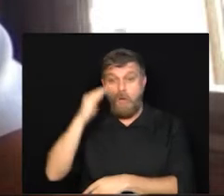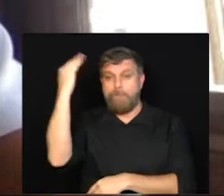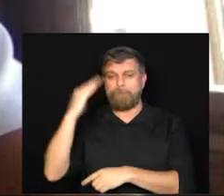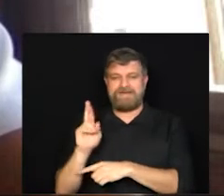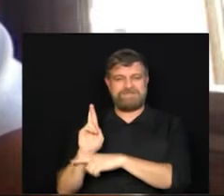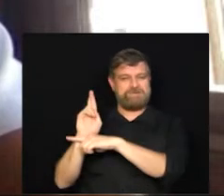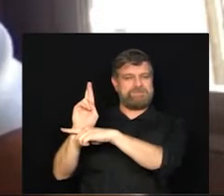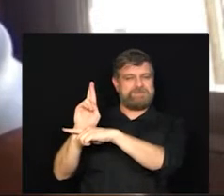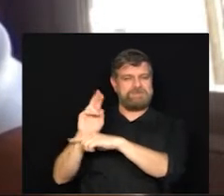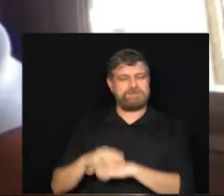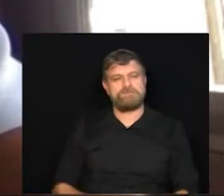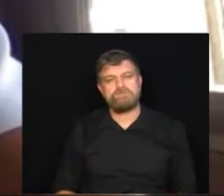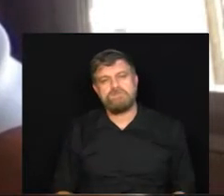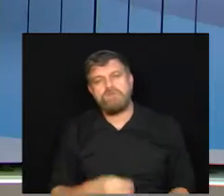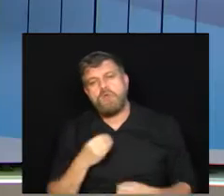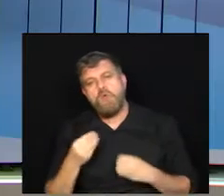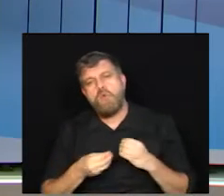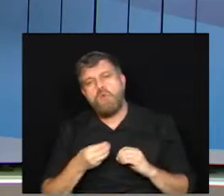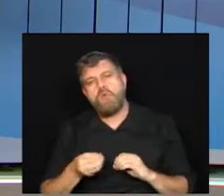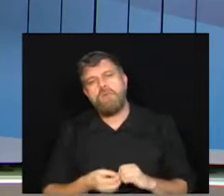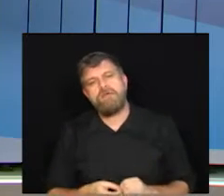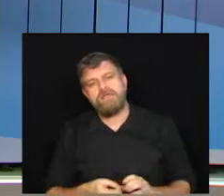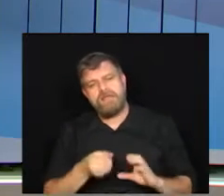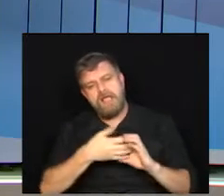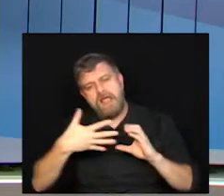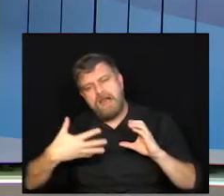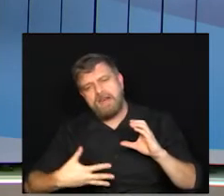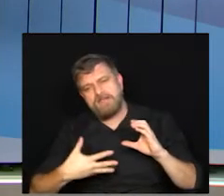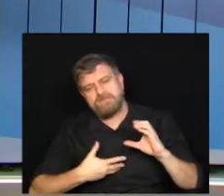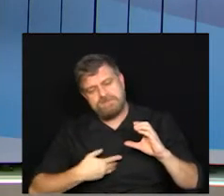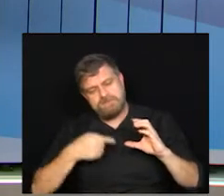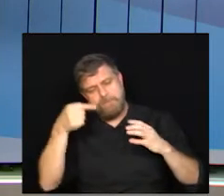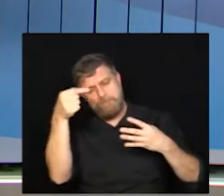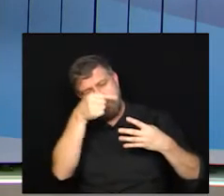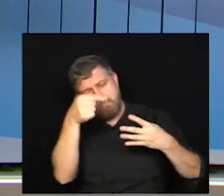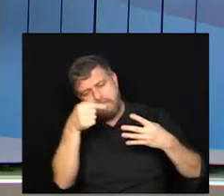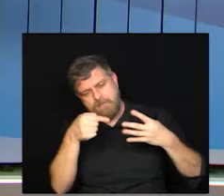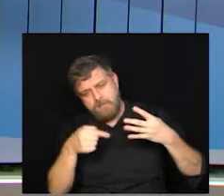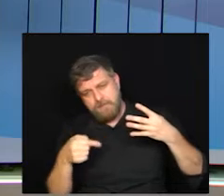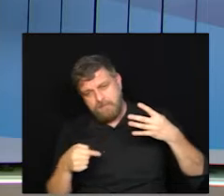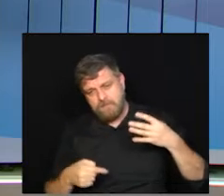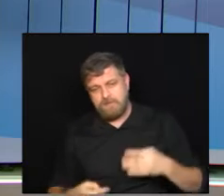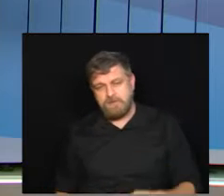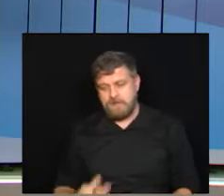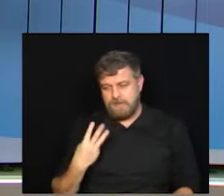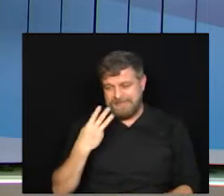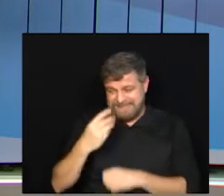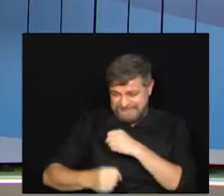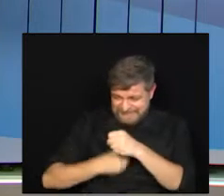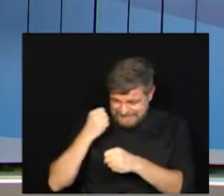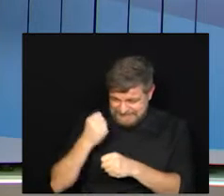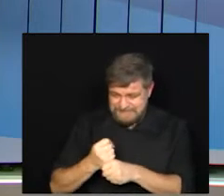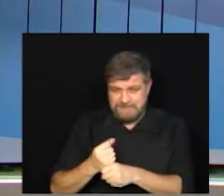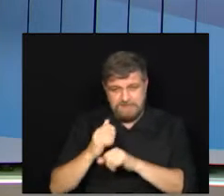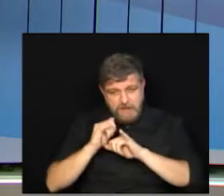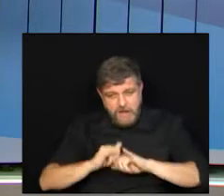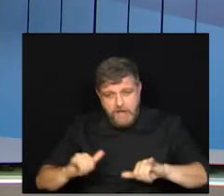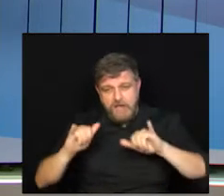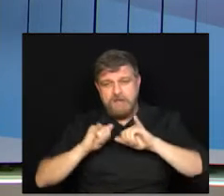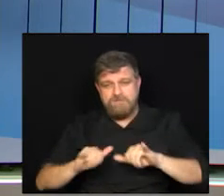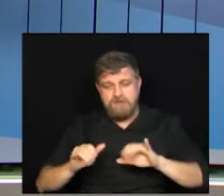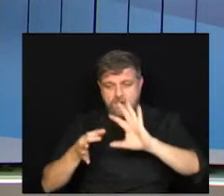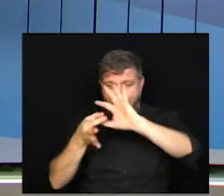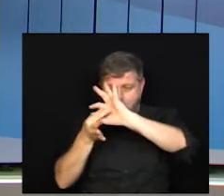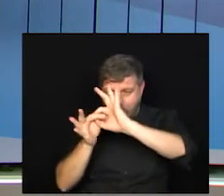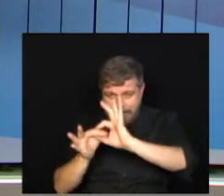Como que é a classificação para uns Jogos Olímpicos? Durante 3 anos, que a gente sempre fala aqui, né, do ciclo